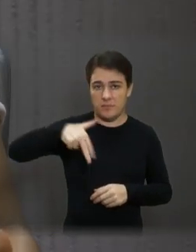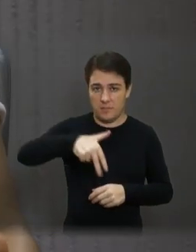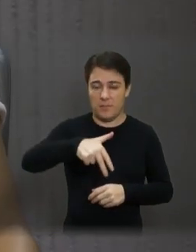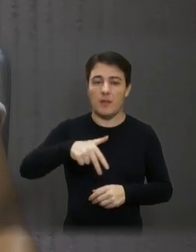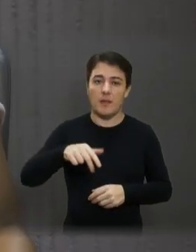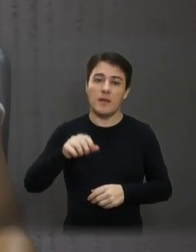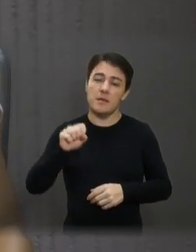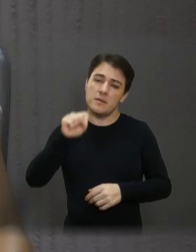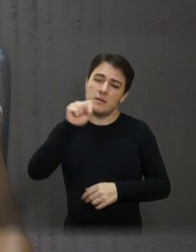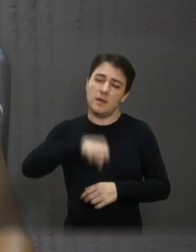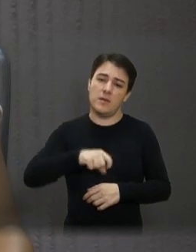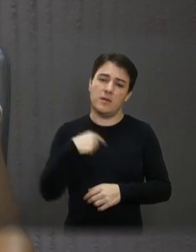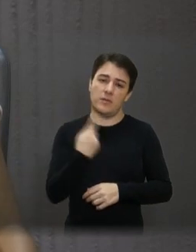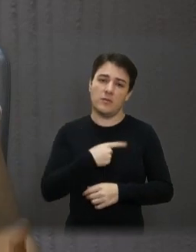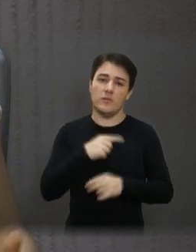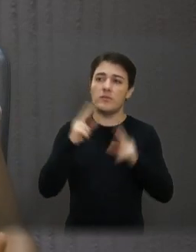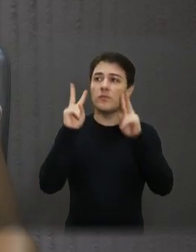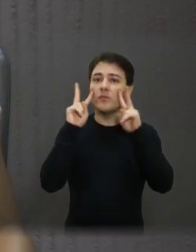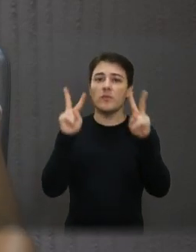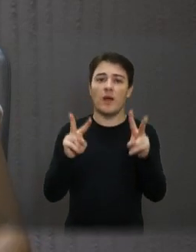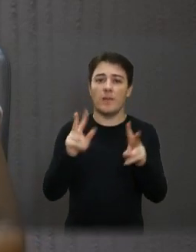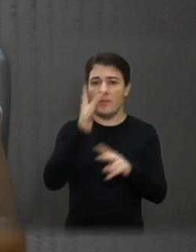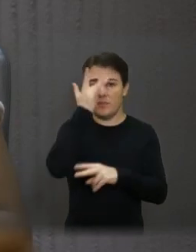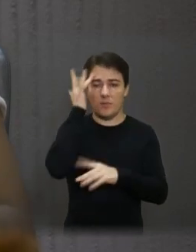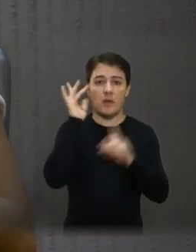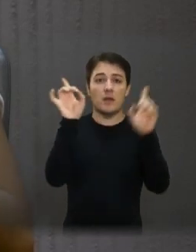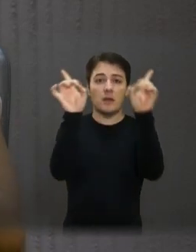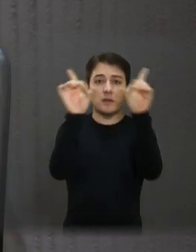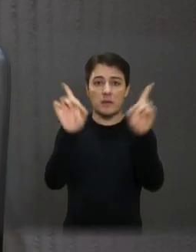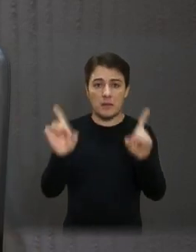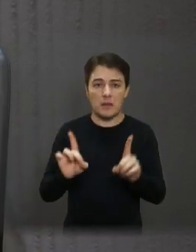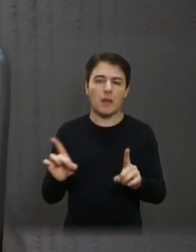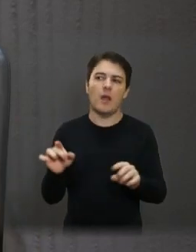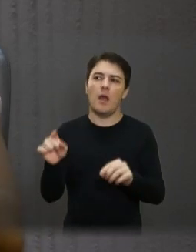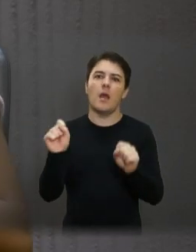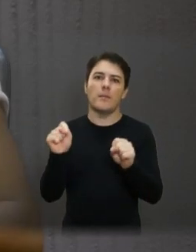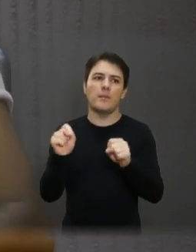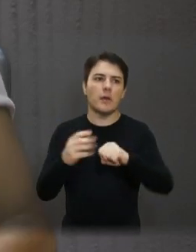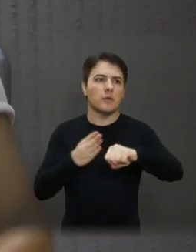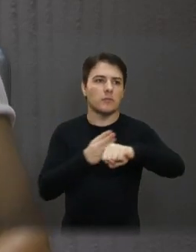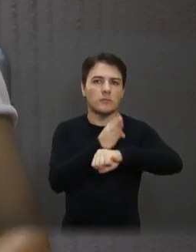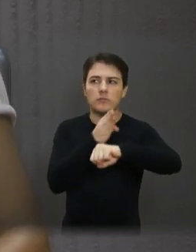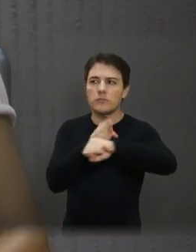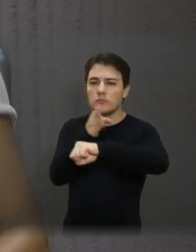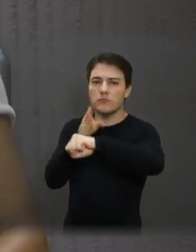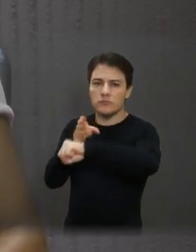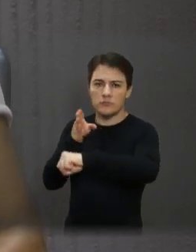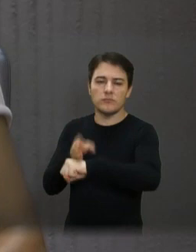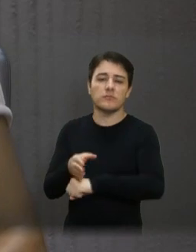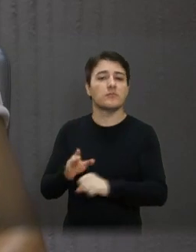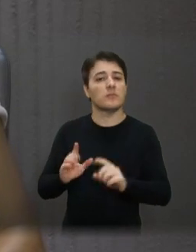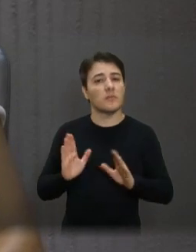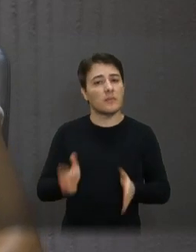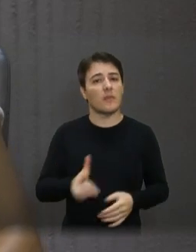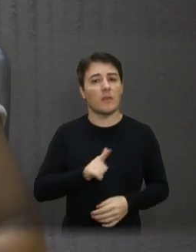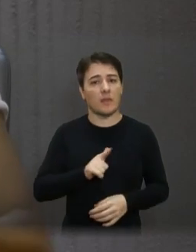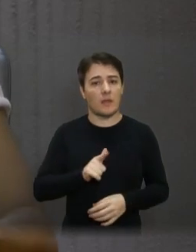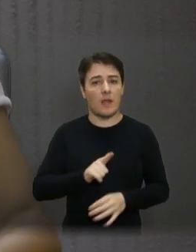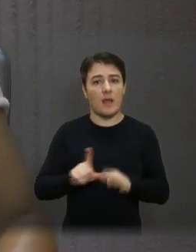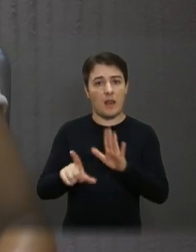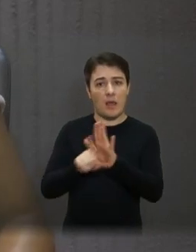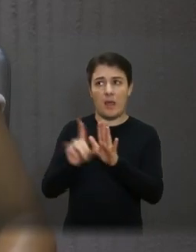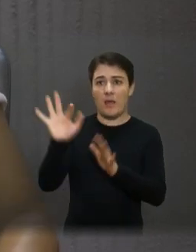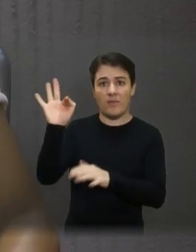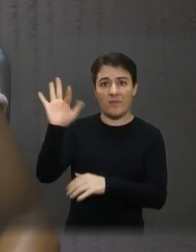para pessoa com deficiência é com olhar humanizado entendendo que ela pode viver toda a cidade então já existem previsões a nível Federal